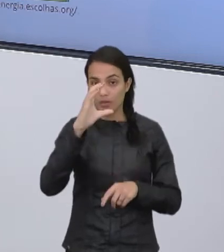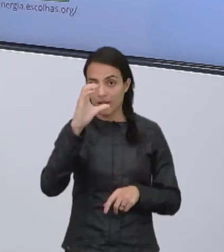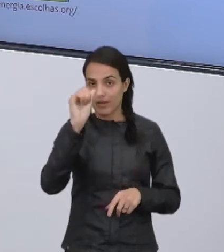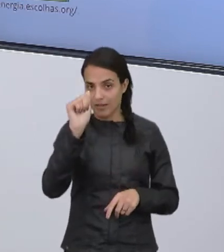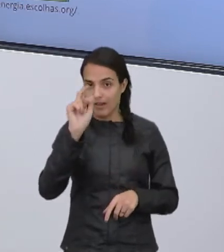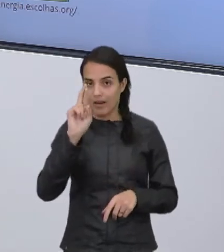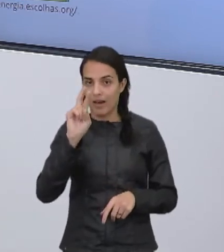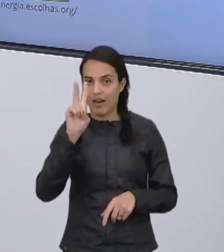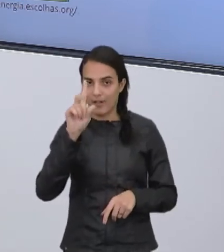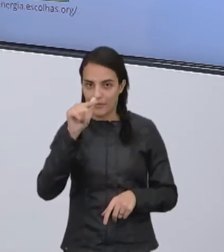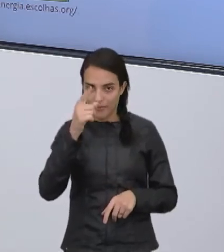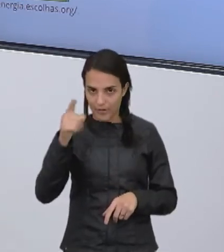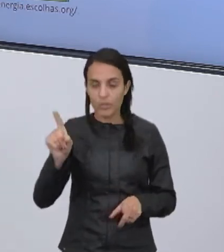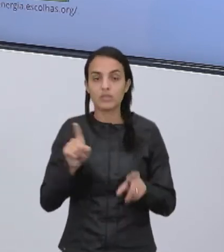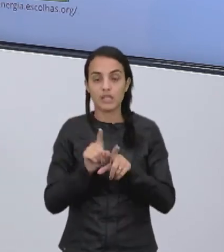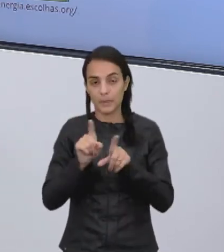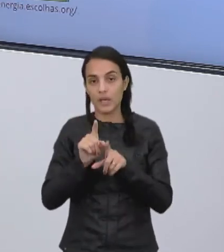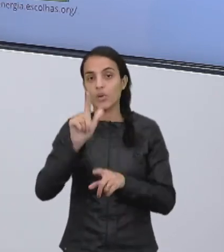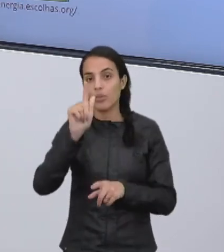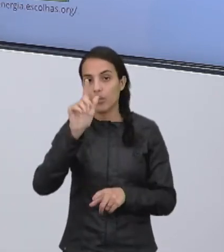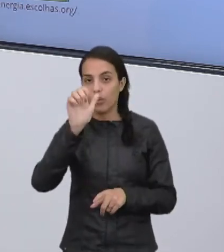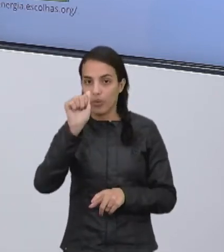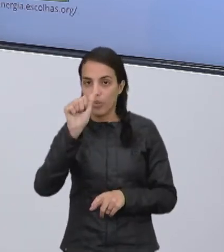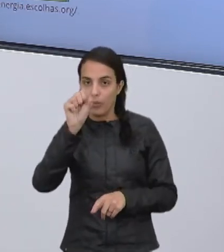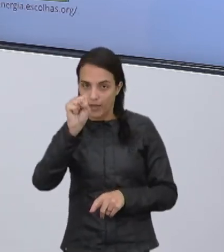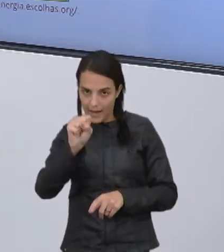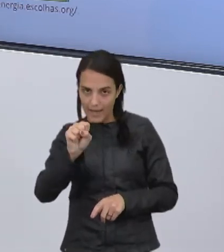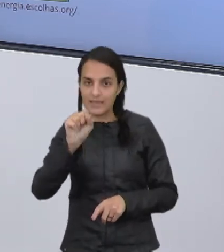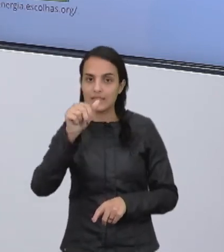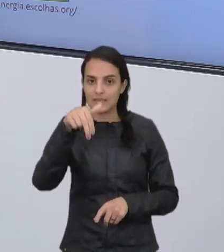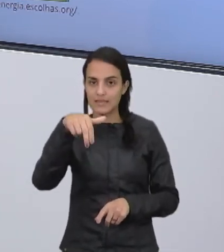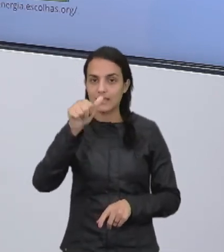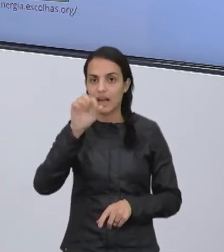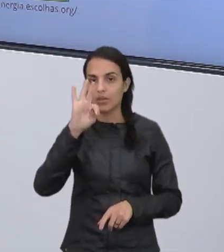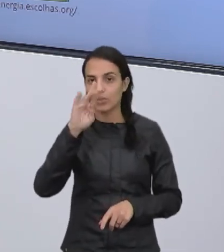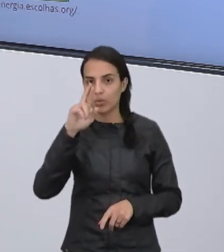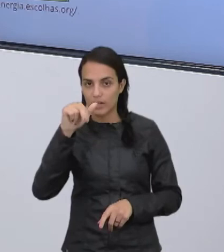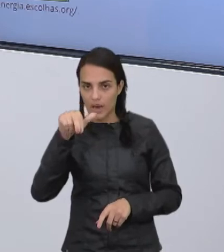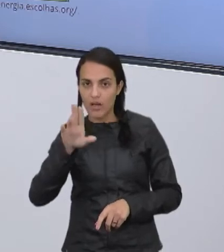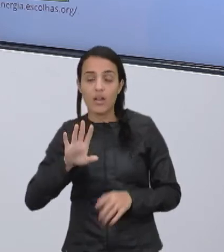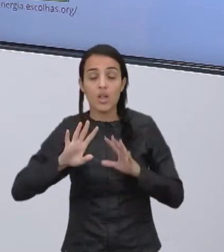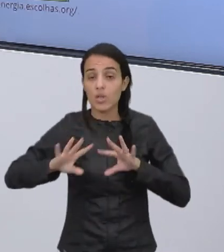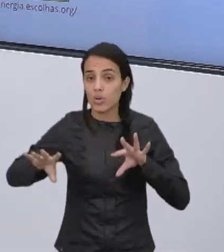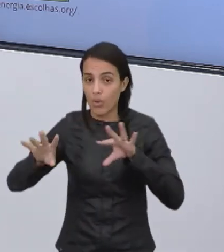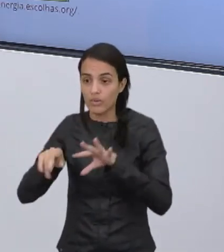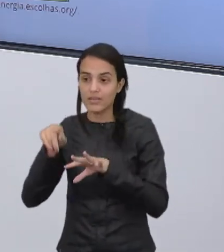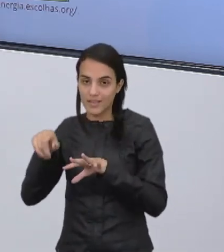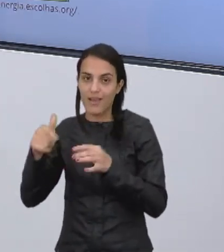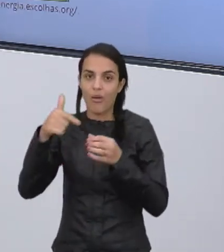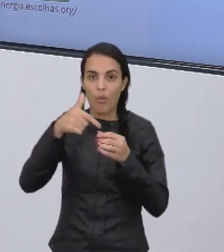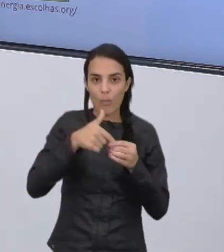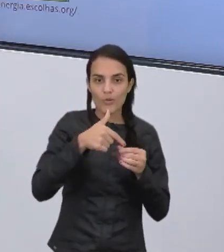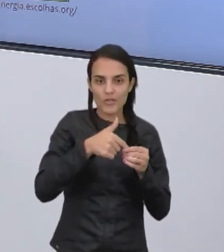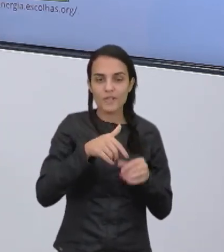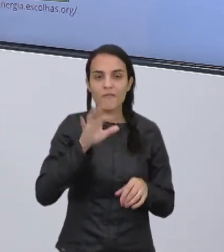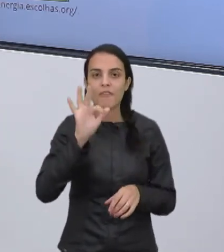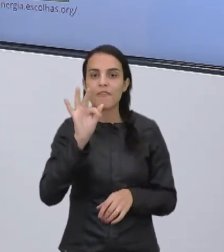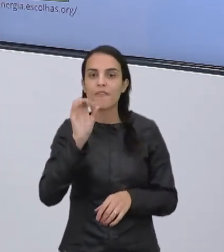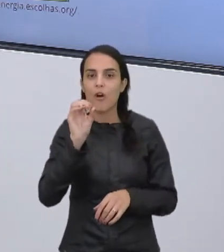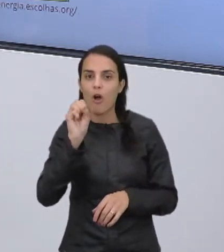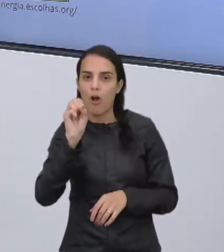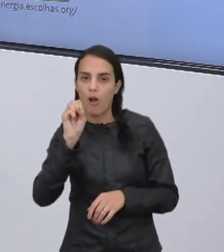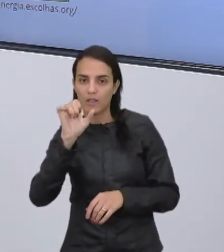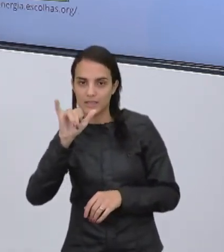também tem o gás natural. Tá bom? Todos eles são combustíveis fósseis e o problema dos combustíveis fósseis é que eles emitem esses